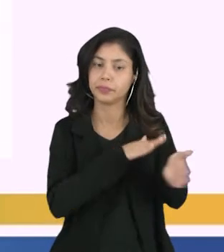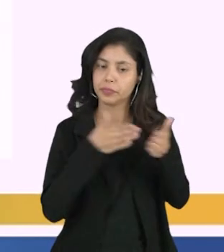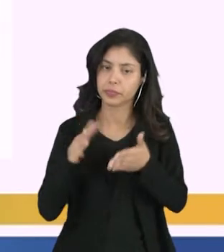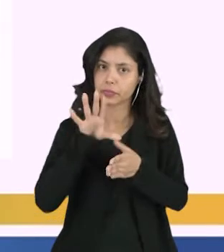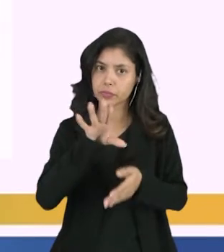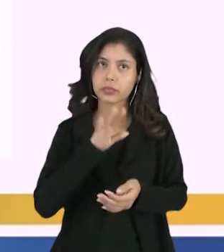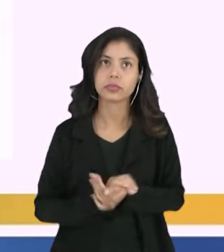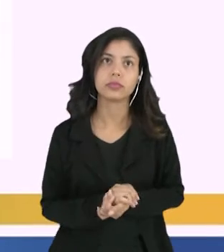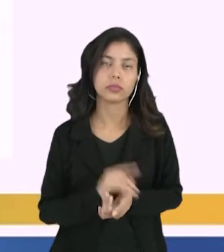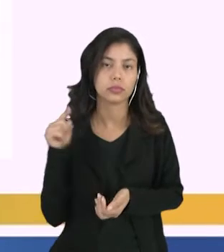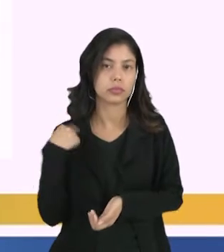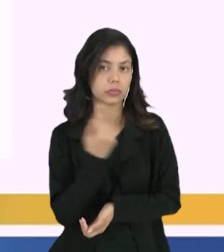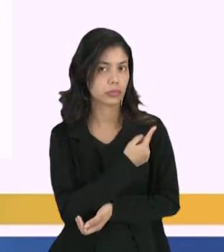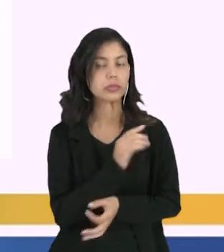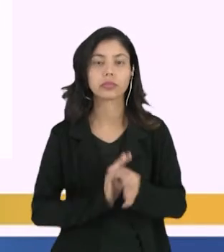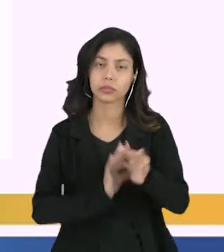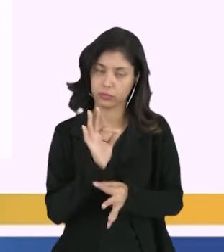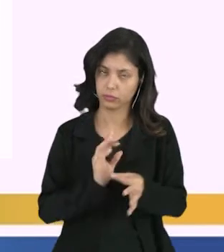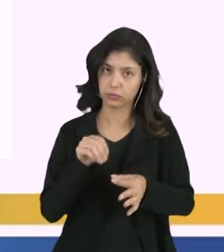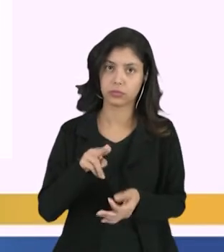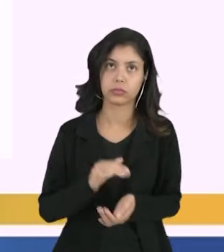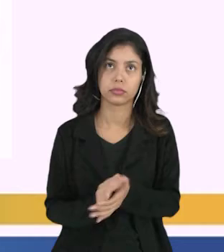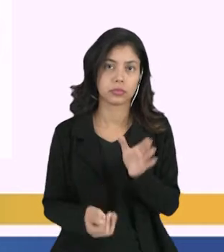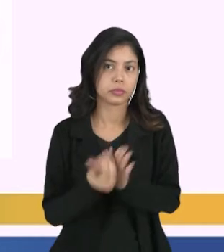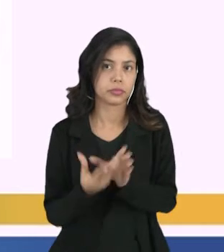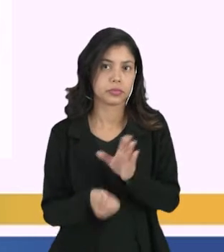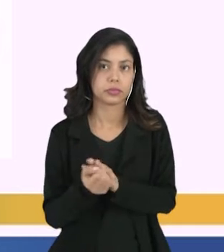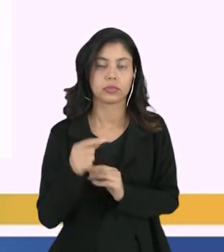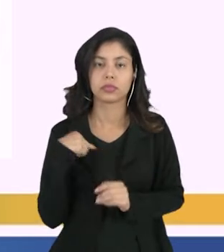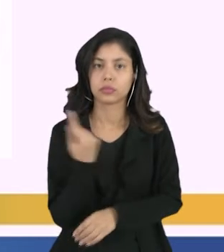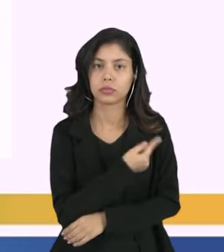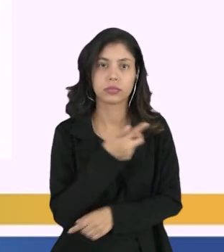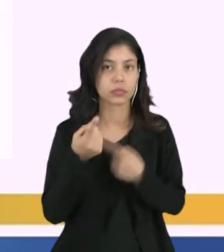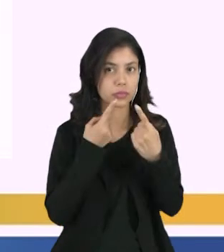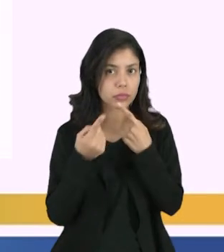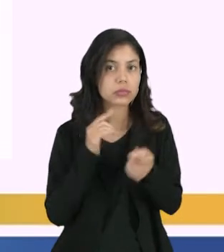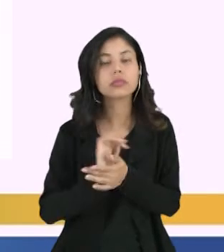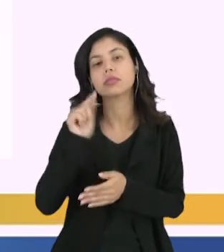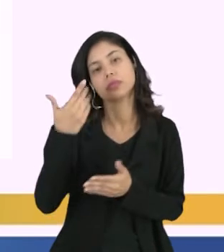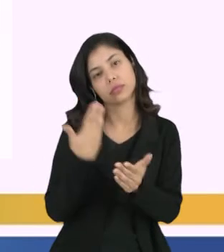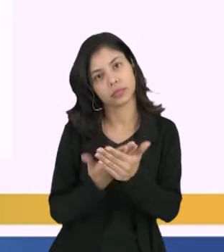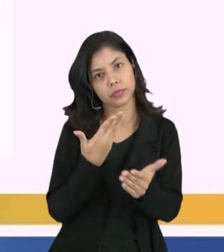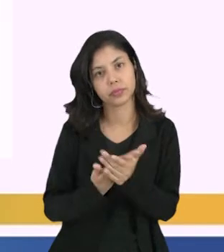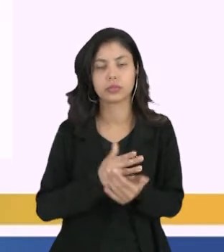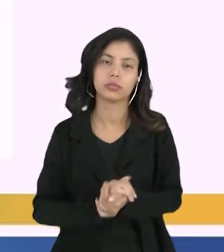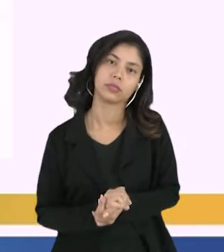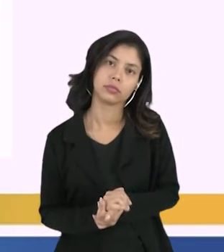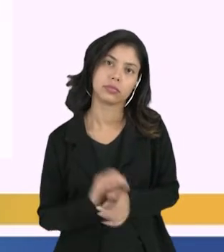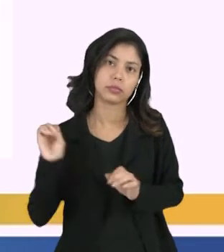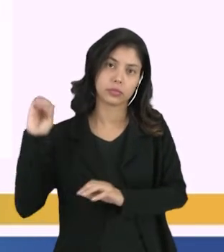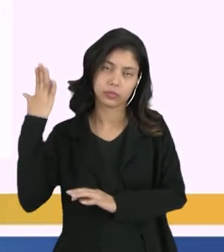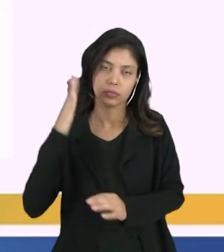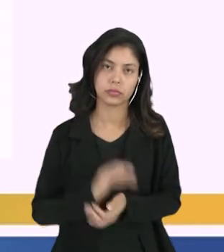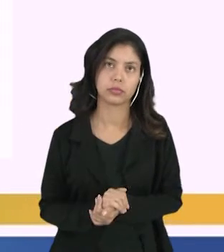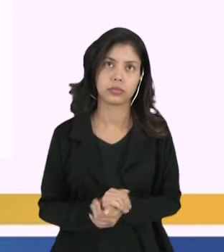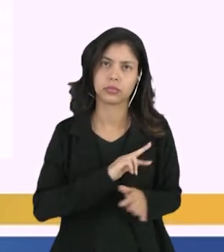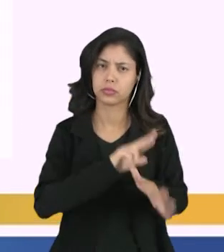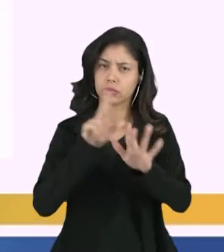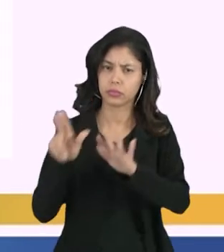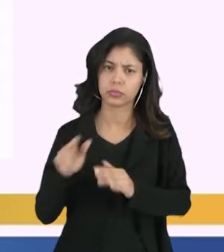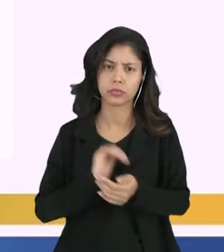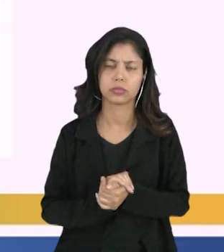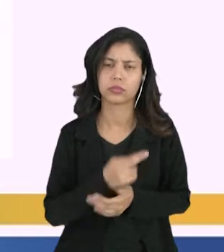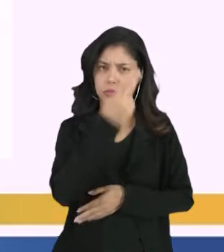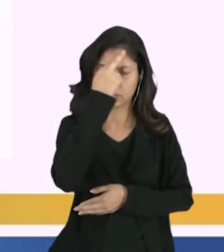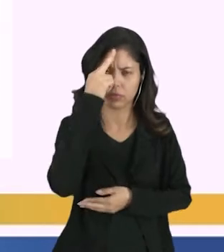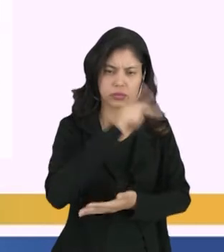daí, nós temos os modos de produção, né? De produção que nós vamos discutir melhor na nossa próxima aula. E eles acontecem em vários